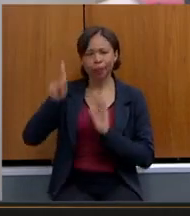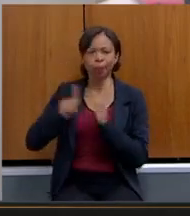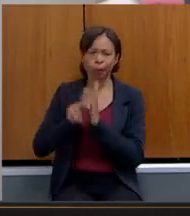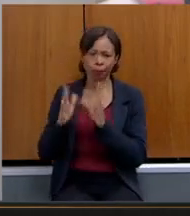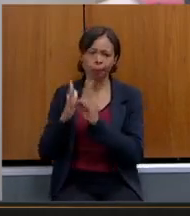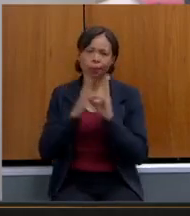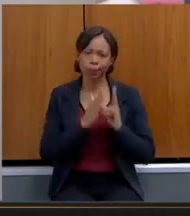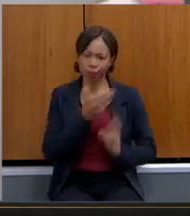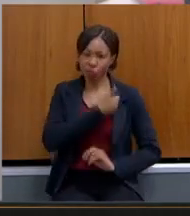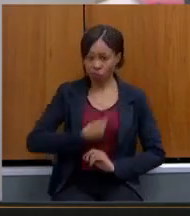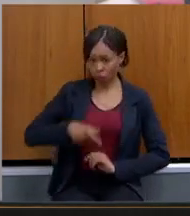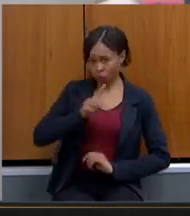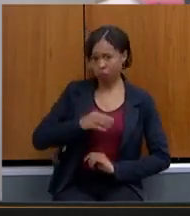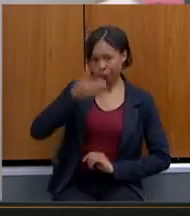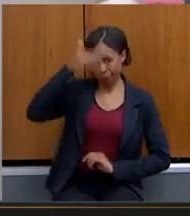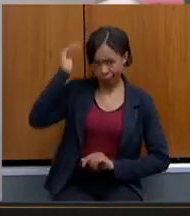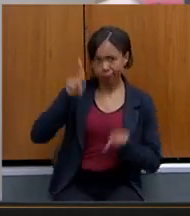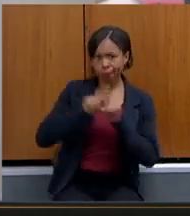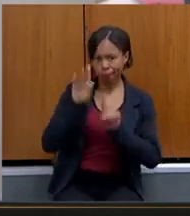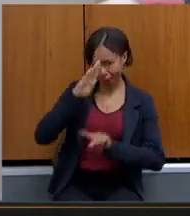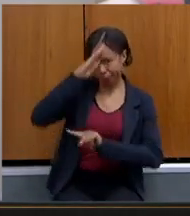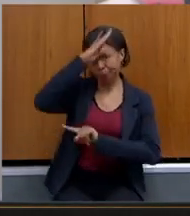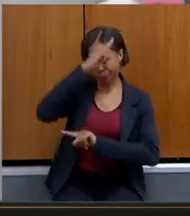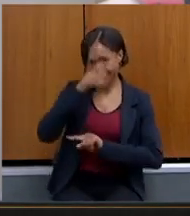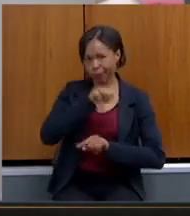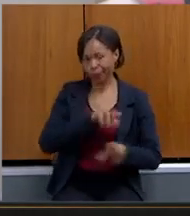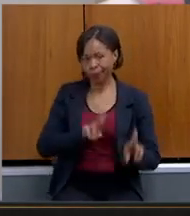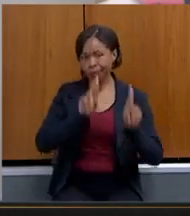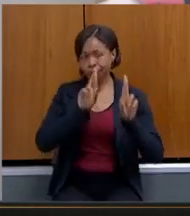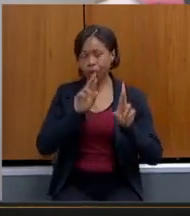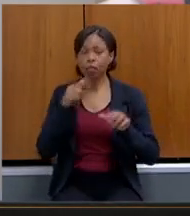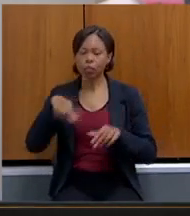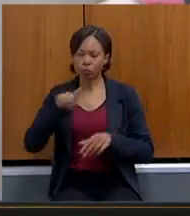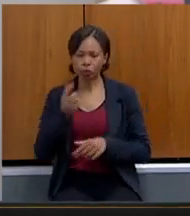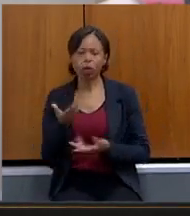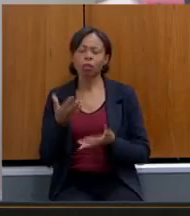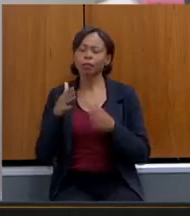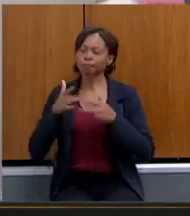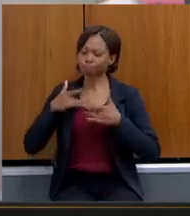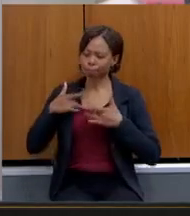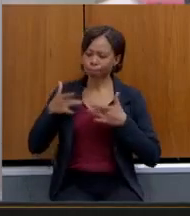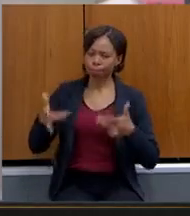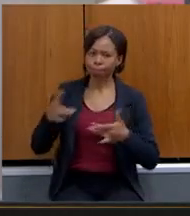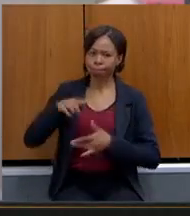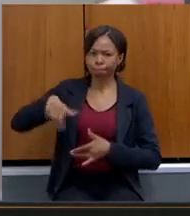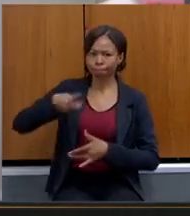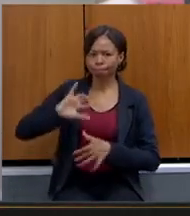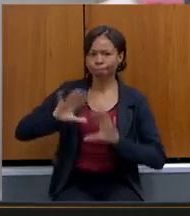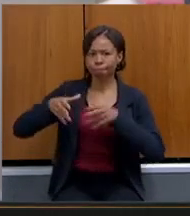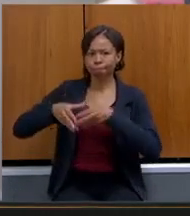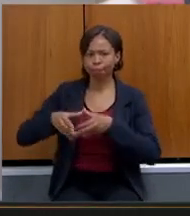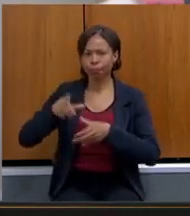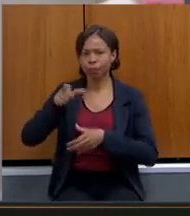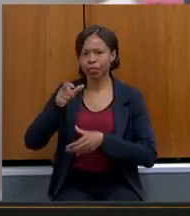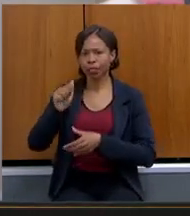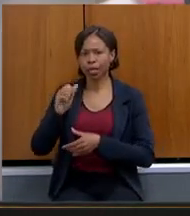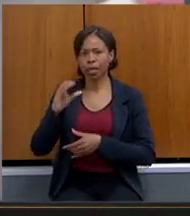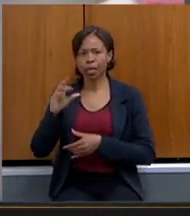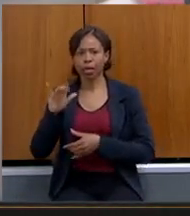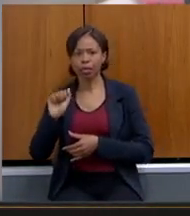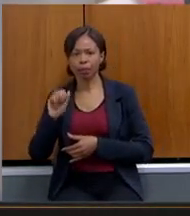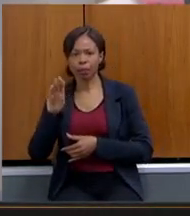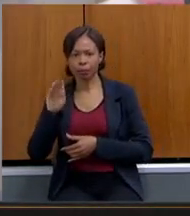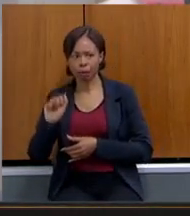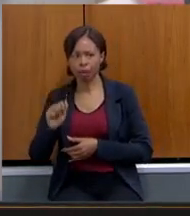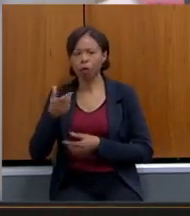devem bolsonaro nos solidarizamos com as lideranças professores sábios e todos os membros do pó do Povo xakriabá